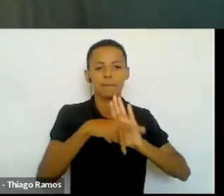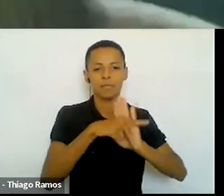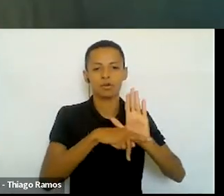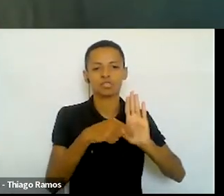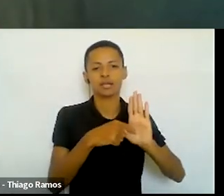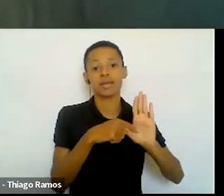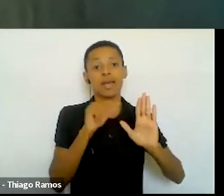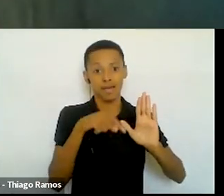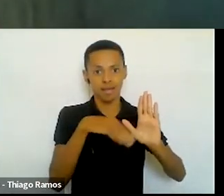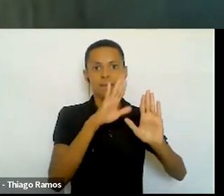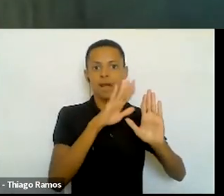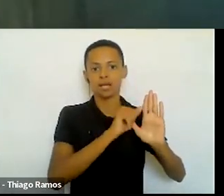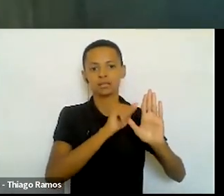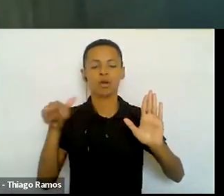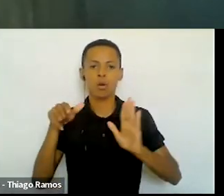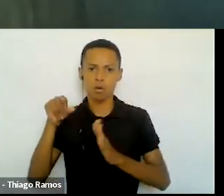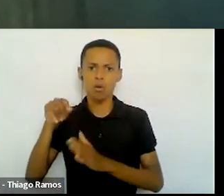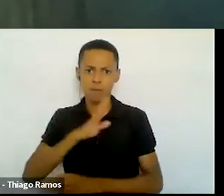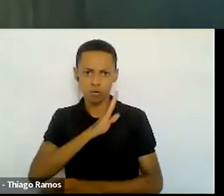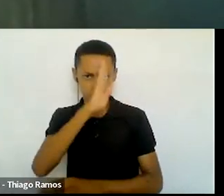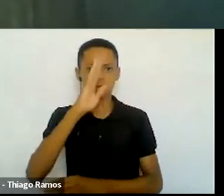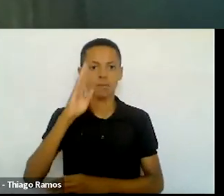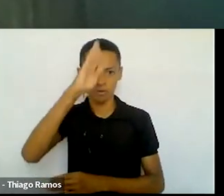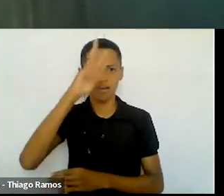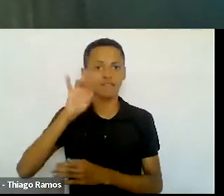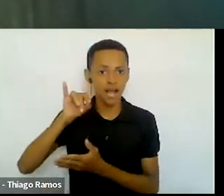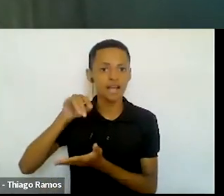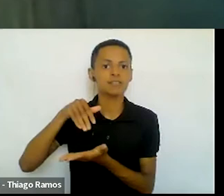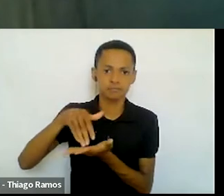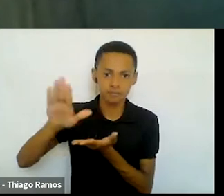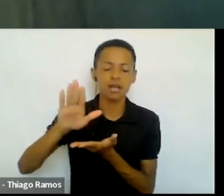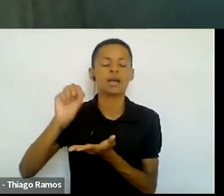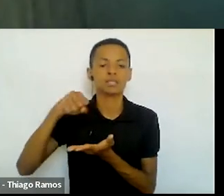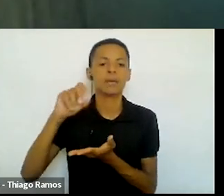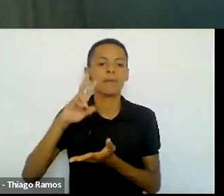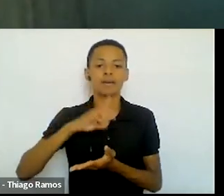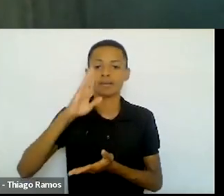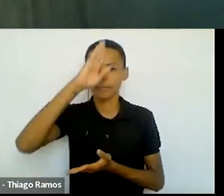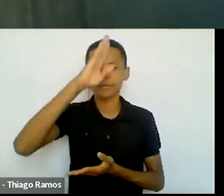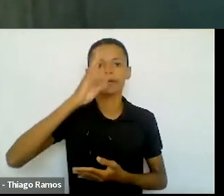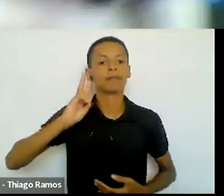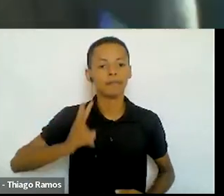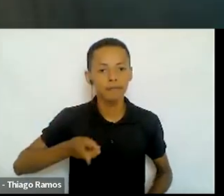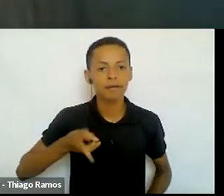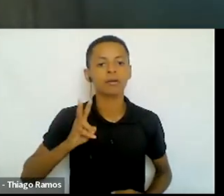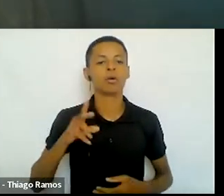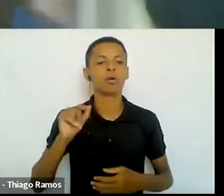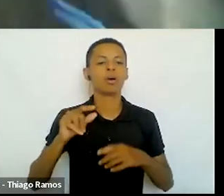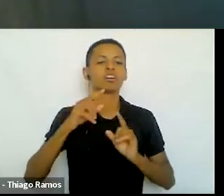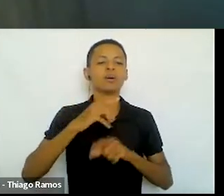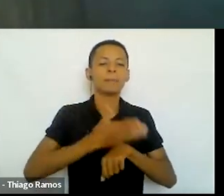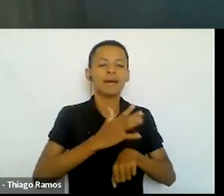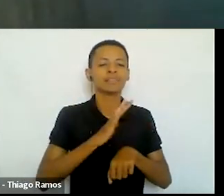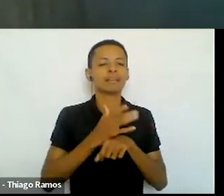Bolsonaro. Bolsonaro vai sair, mas o bolsonarismo ele vai continuar, ele vai estar aí, as igrejas evangélicas que estão aí, né, dentro desse,